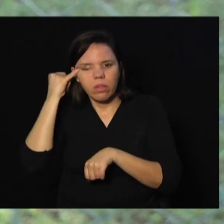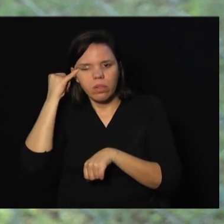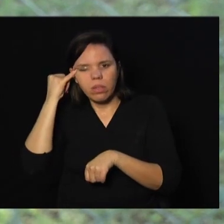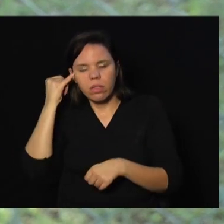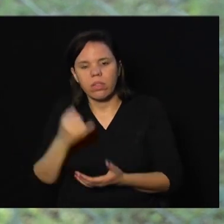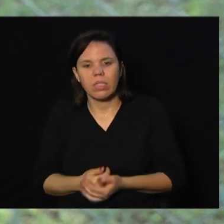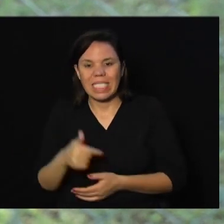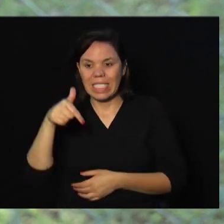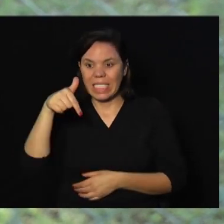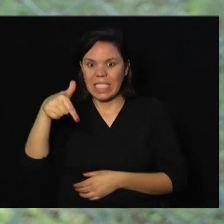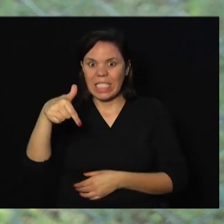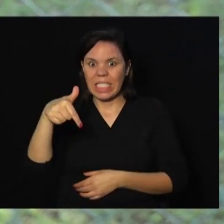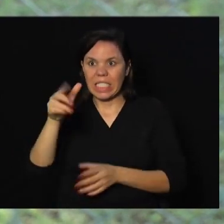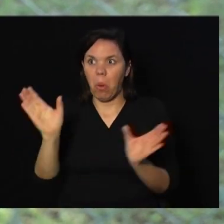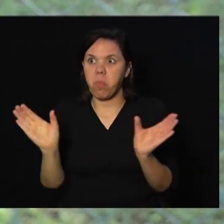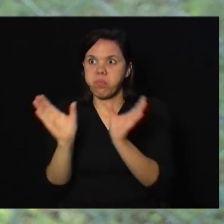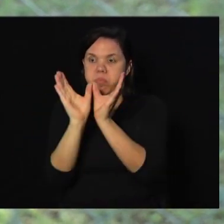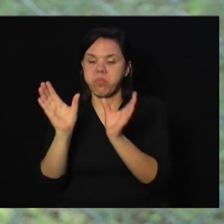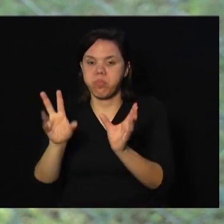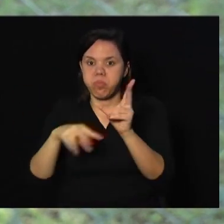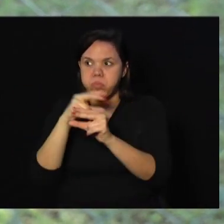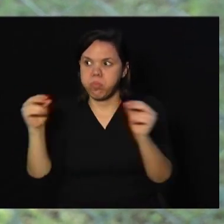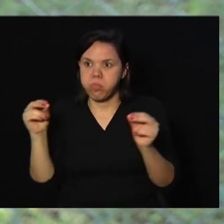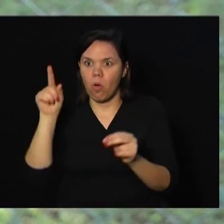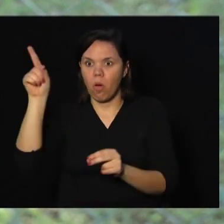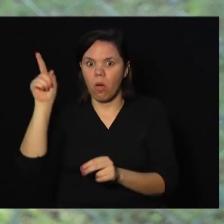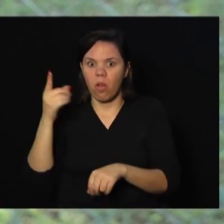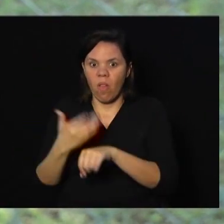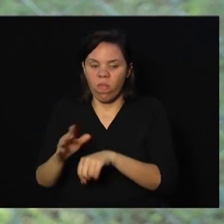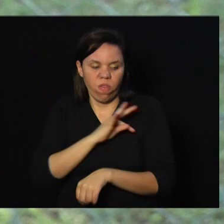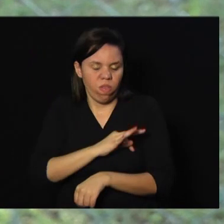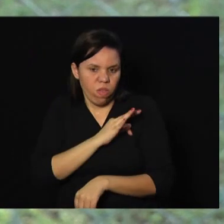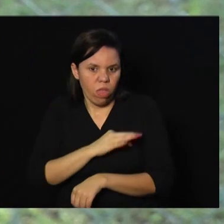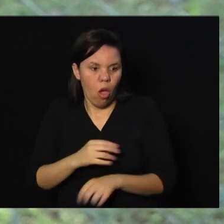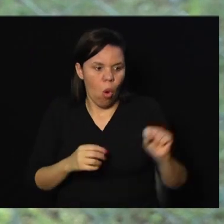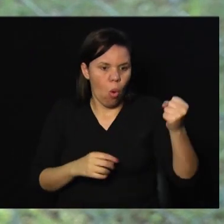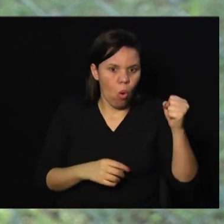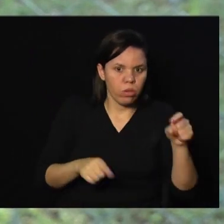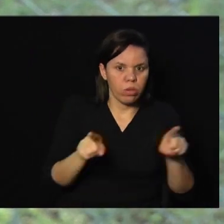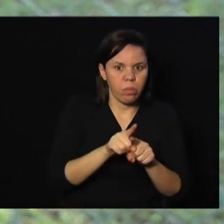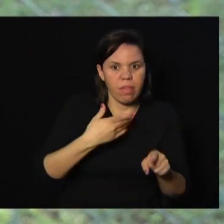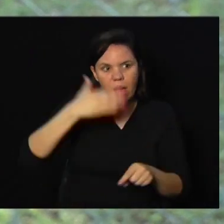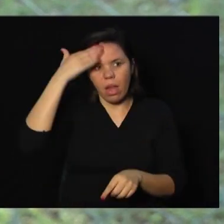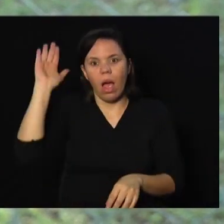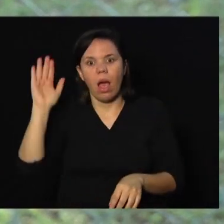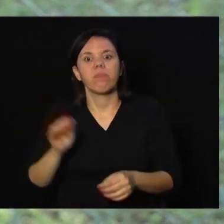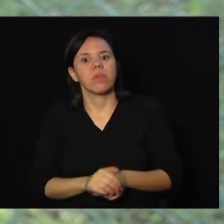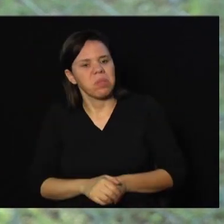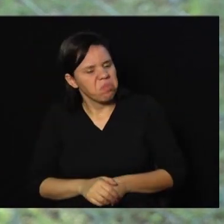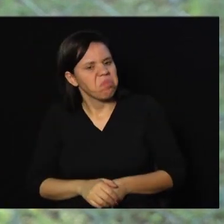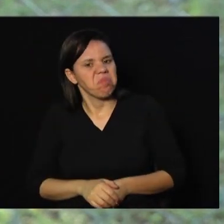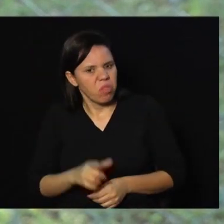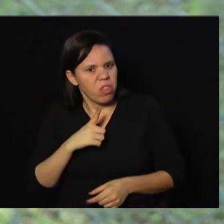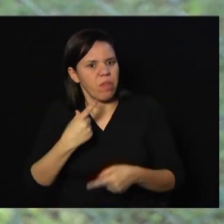ganhei 7 títulos como treinador no Japão. Ganhei mais 8 títulos como treinador na Arábia Saudita. Então, eu acho que foi